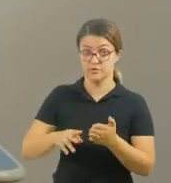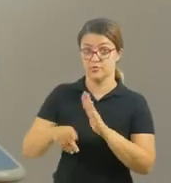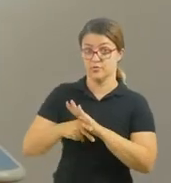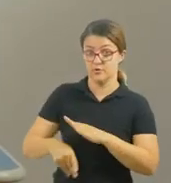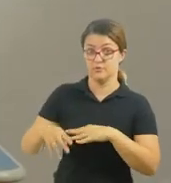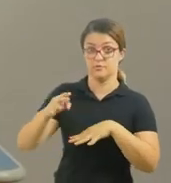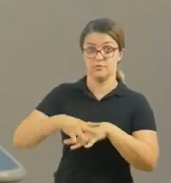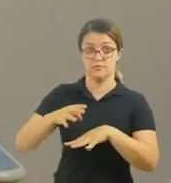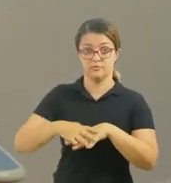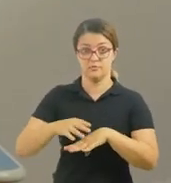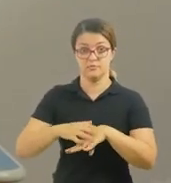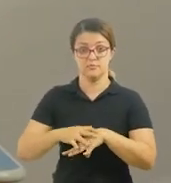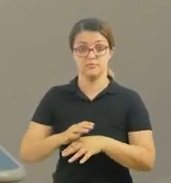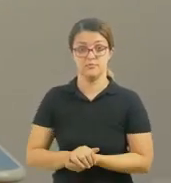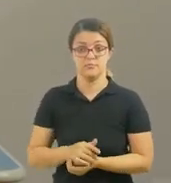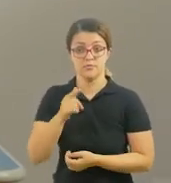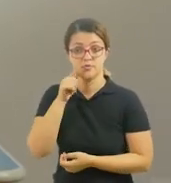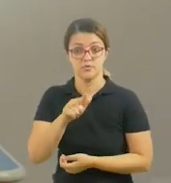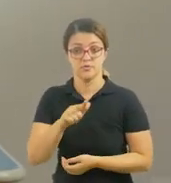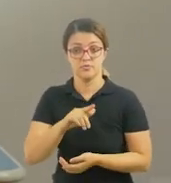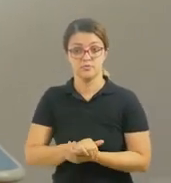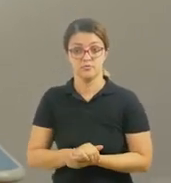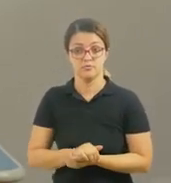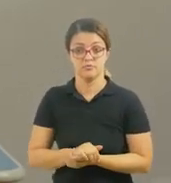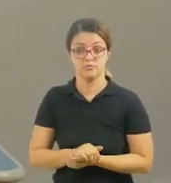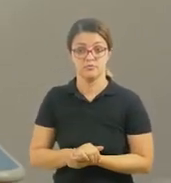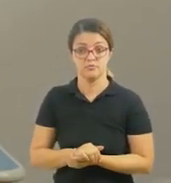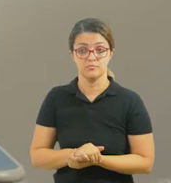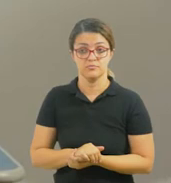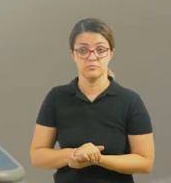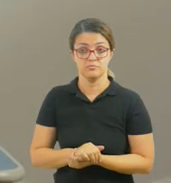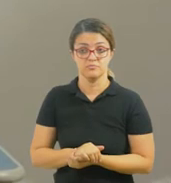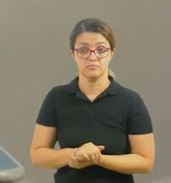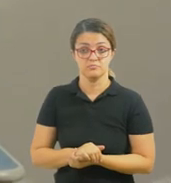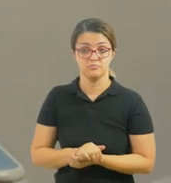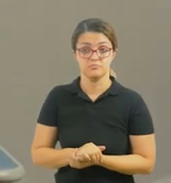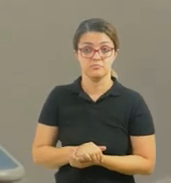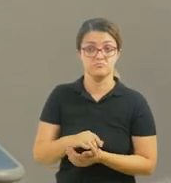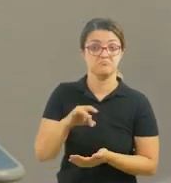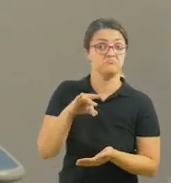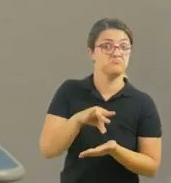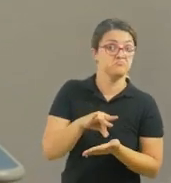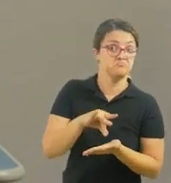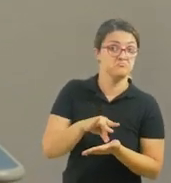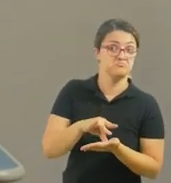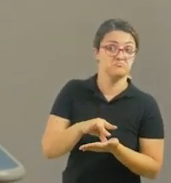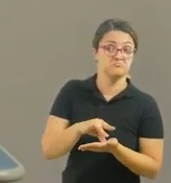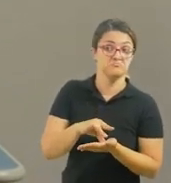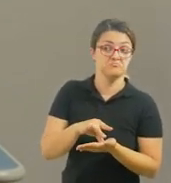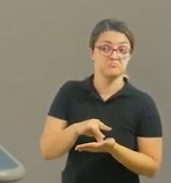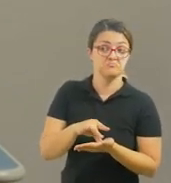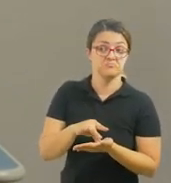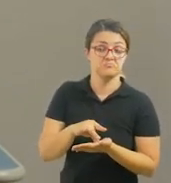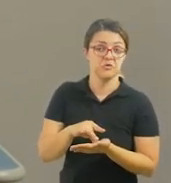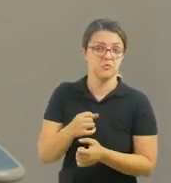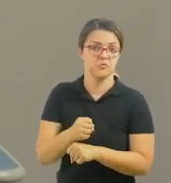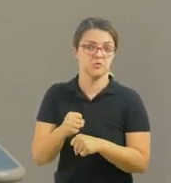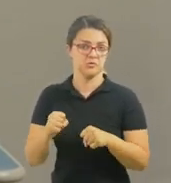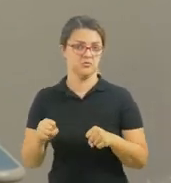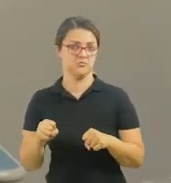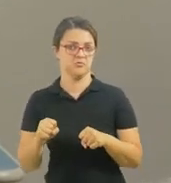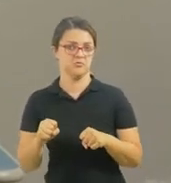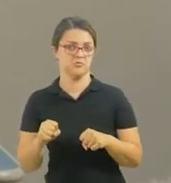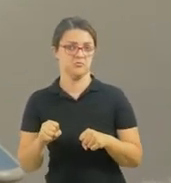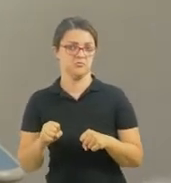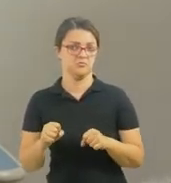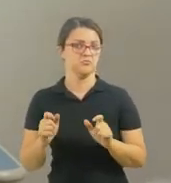Na atividade de matemática, a gente vai trabalhar de novo o provável e o improvável, tá? Isso relacionado